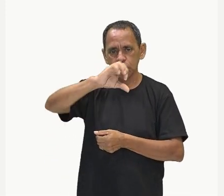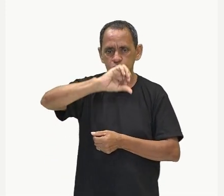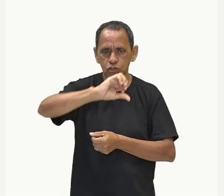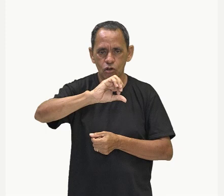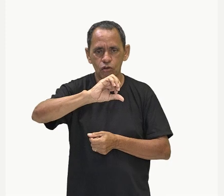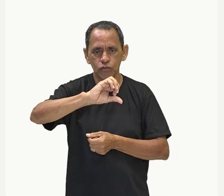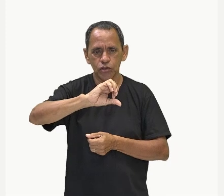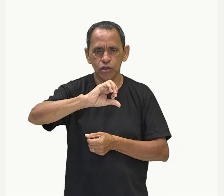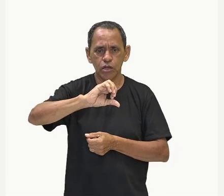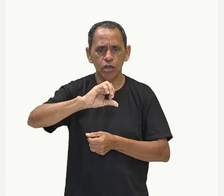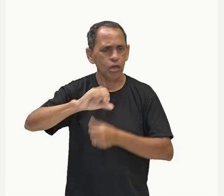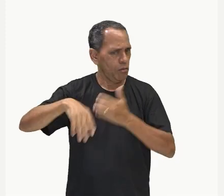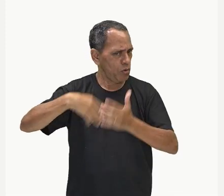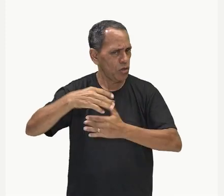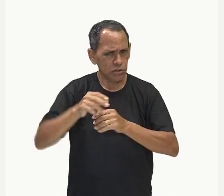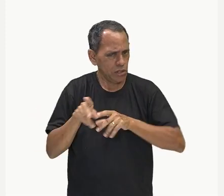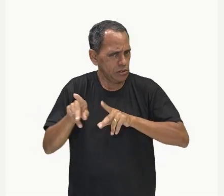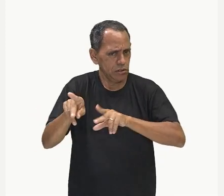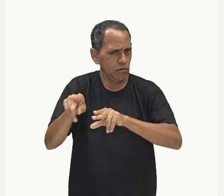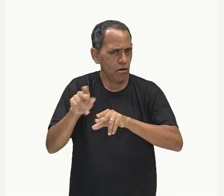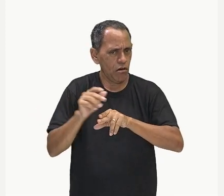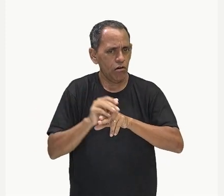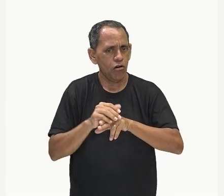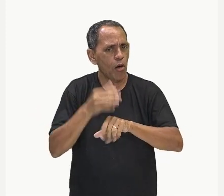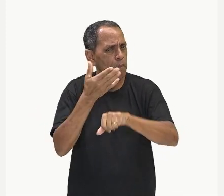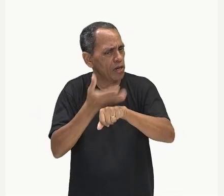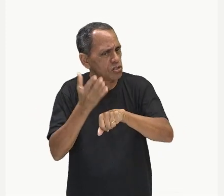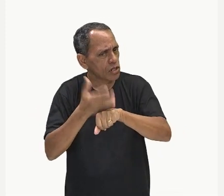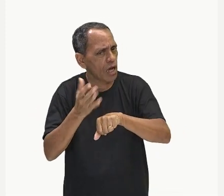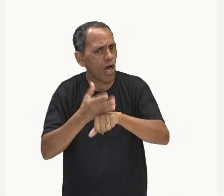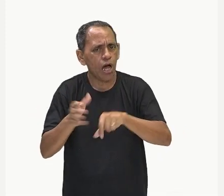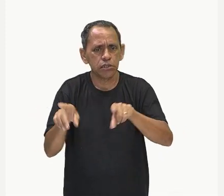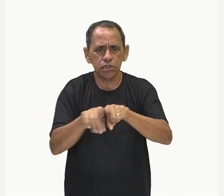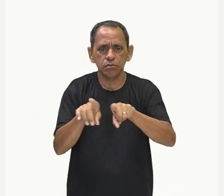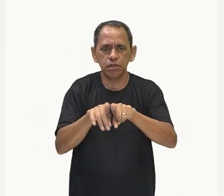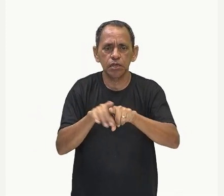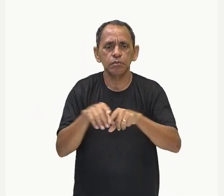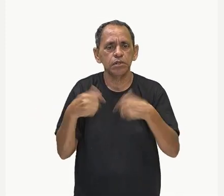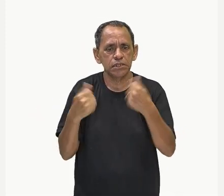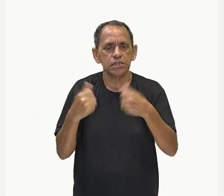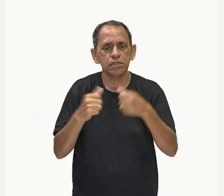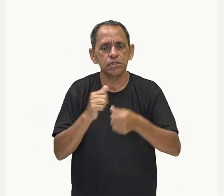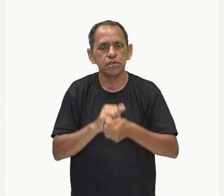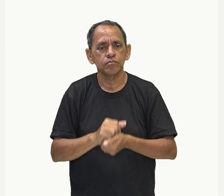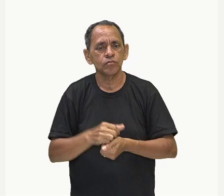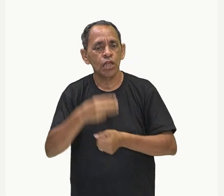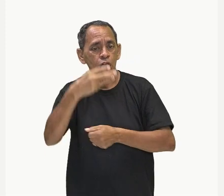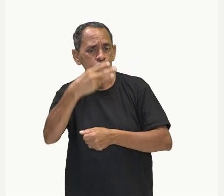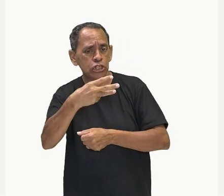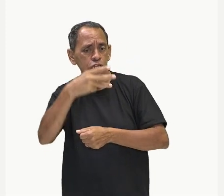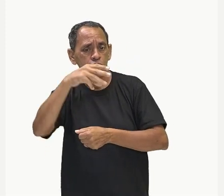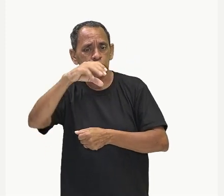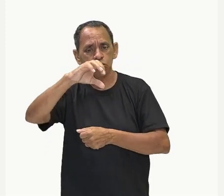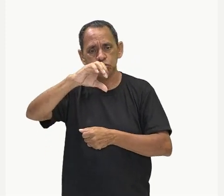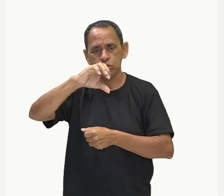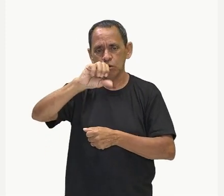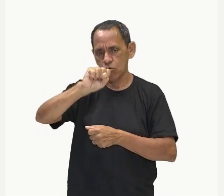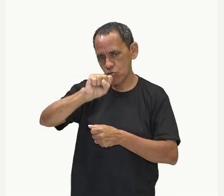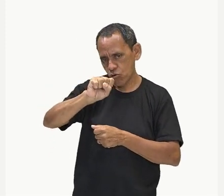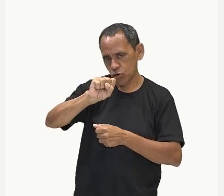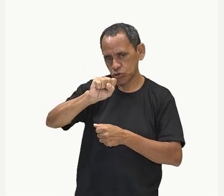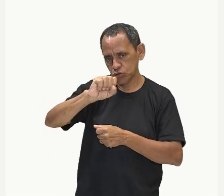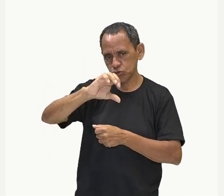Mesmo processo. Vamos aqui praticar bastante. Primeiro, coloco o número como se não tivesse a